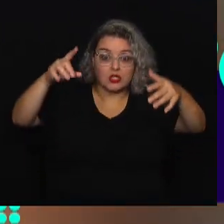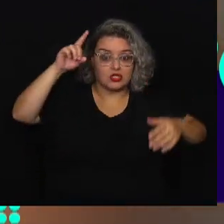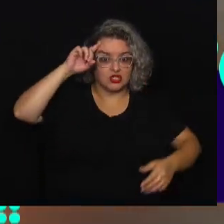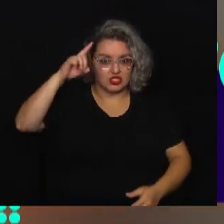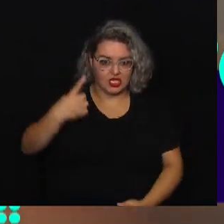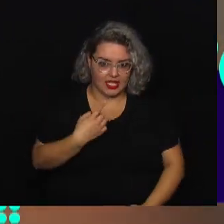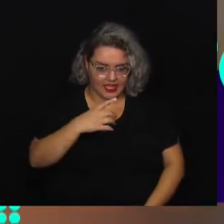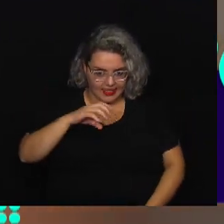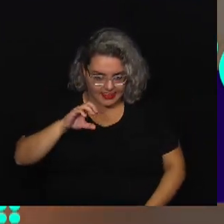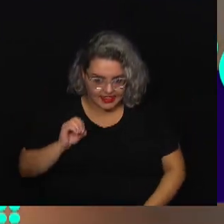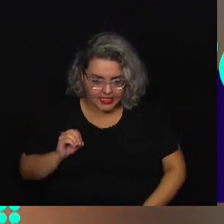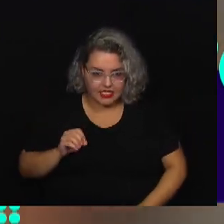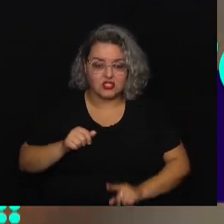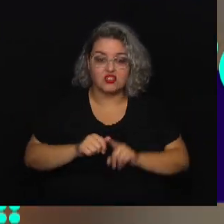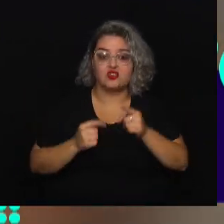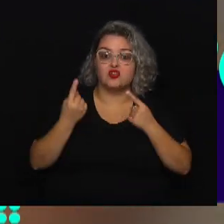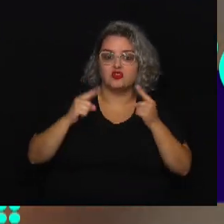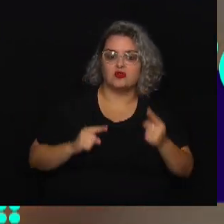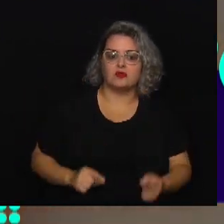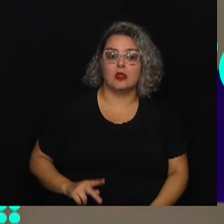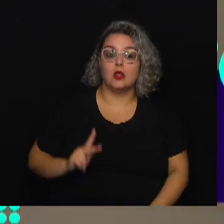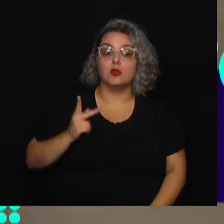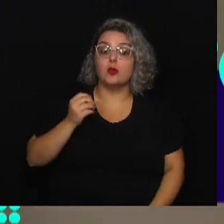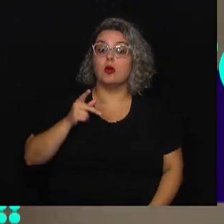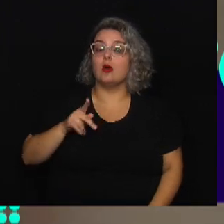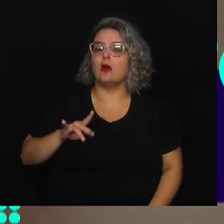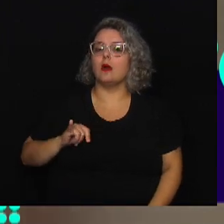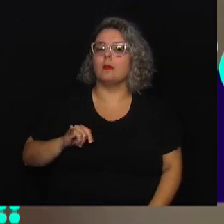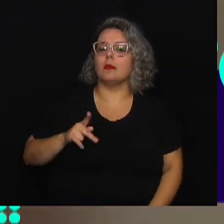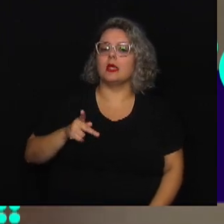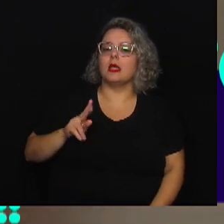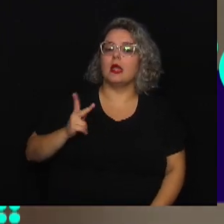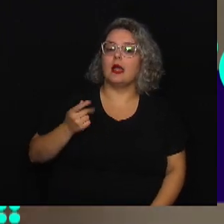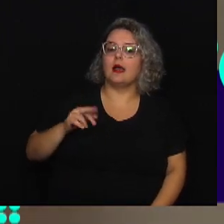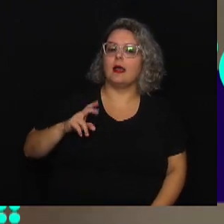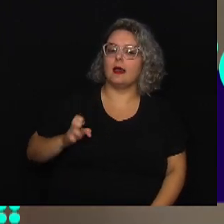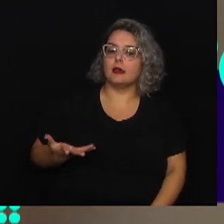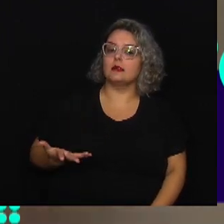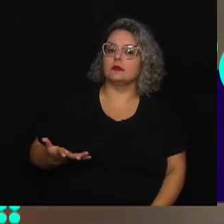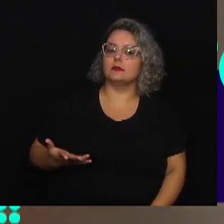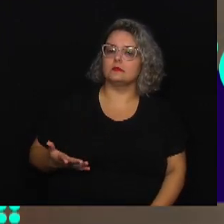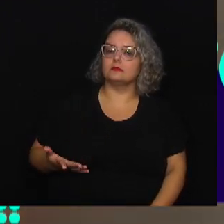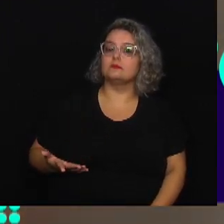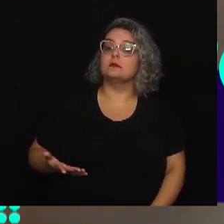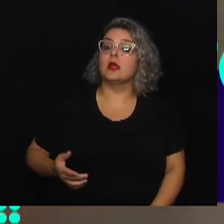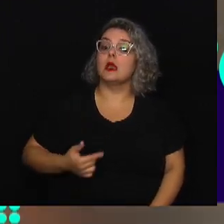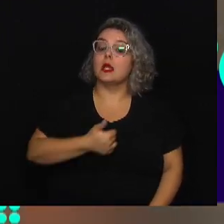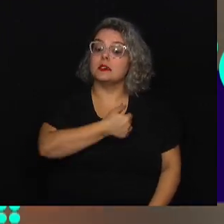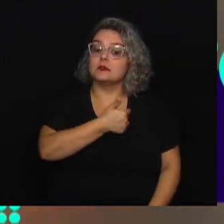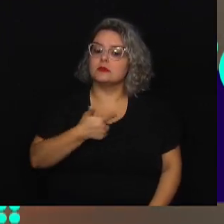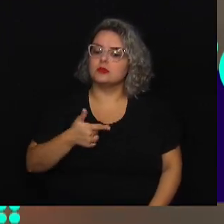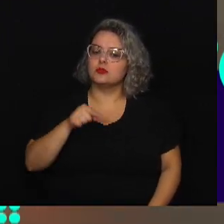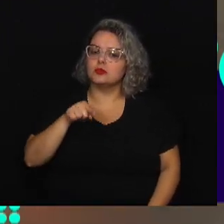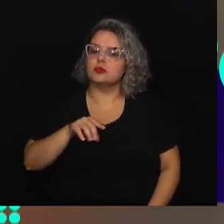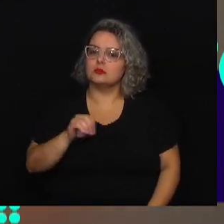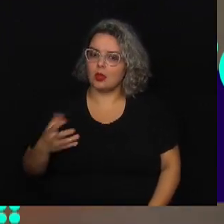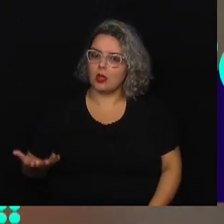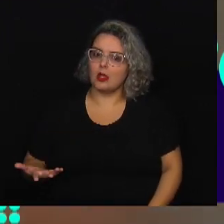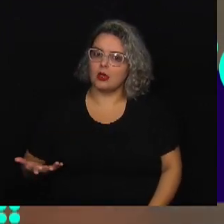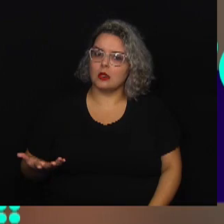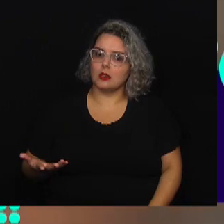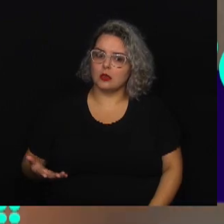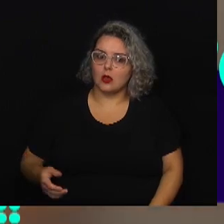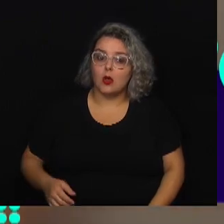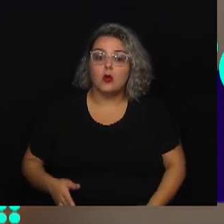completa vai se apresentar no Hopi Hari, no Teatro de Caminda, às 21 horas.